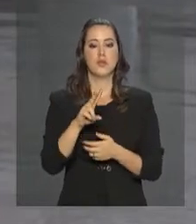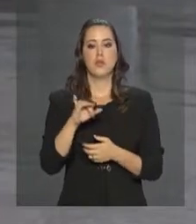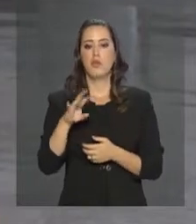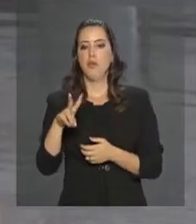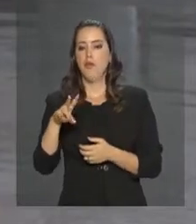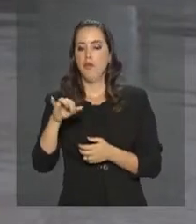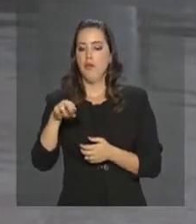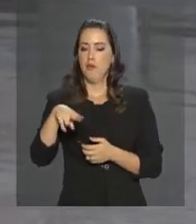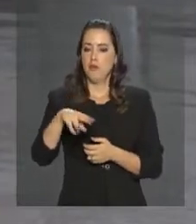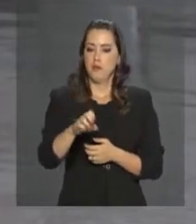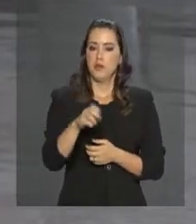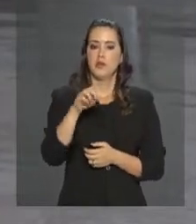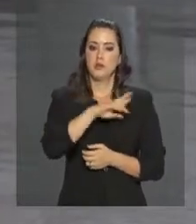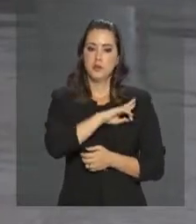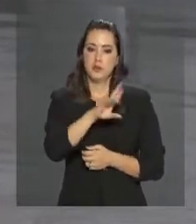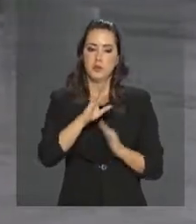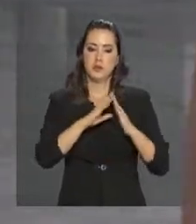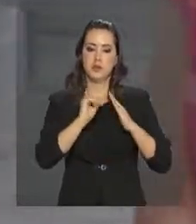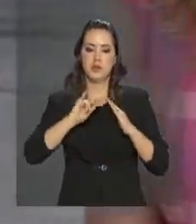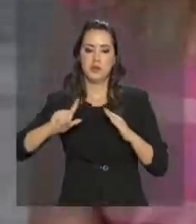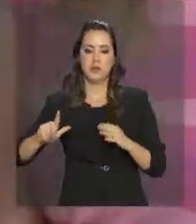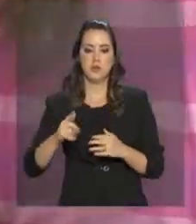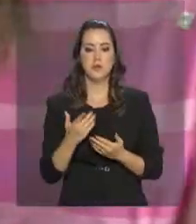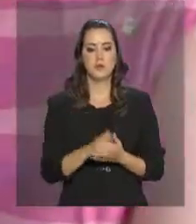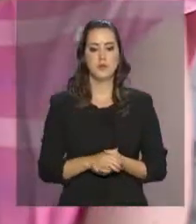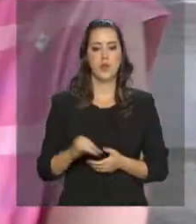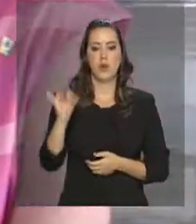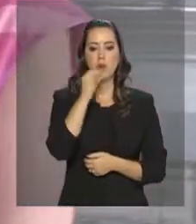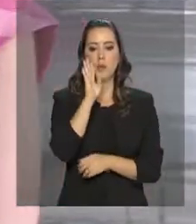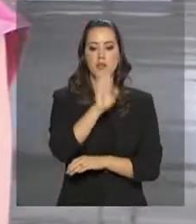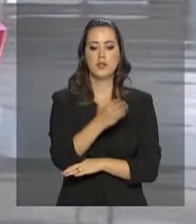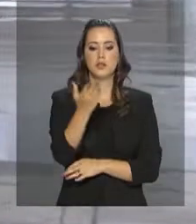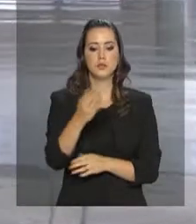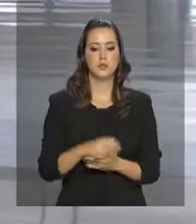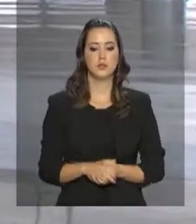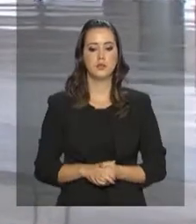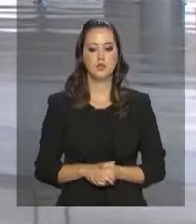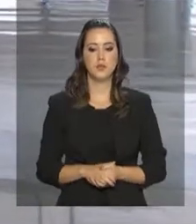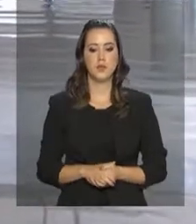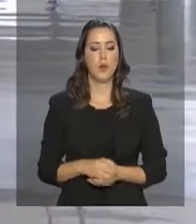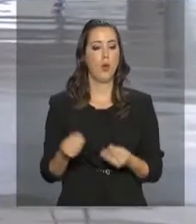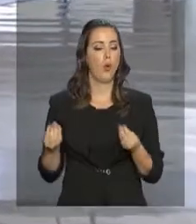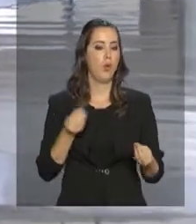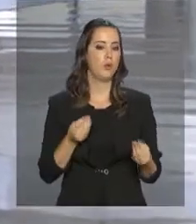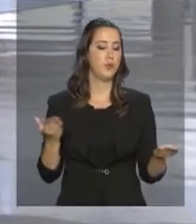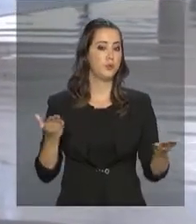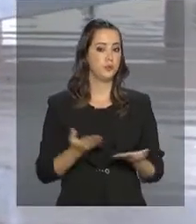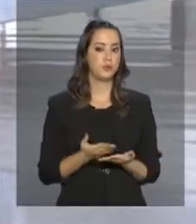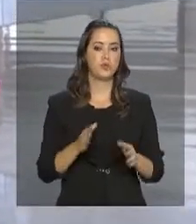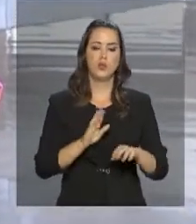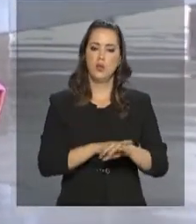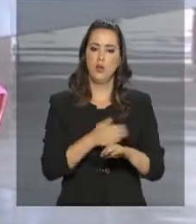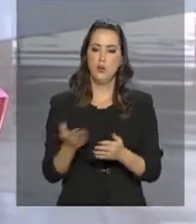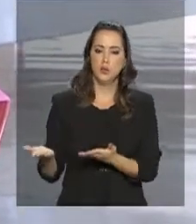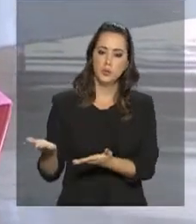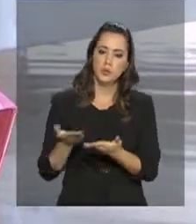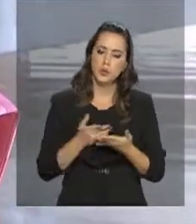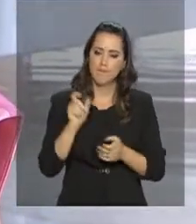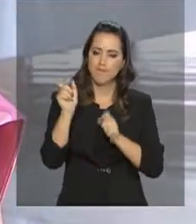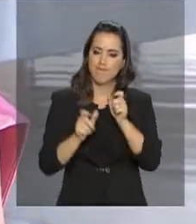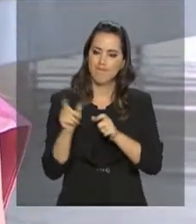Viviane S., representante da Casa Civil. Boa tarde, Viviane. Com mais essa etapa de acolhimento,